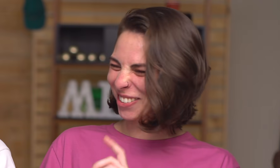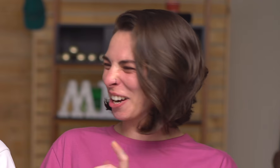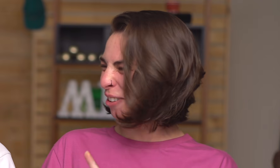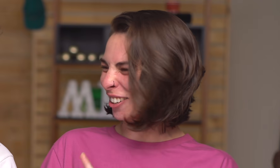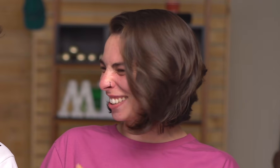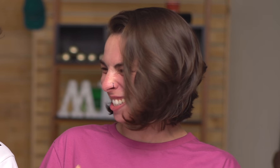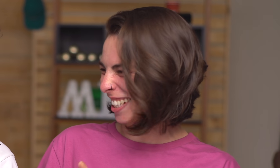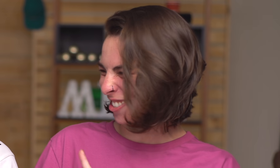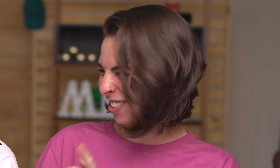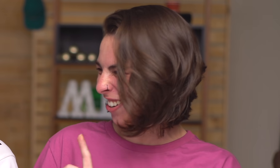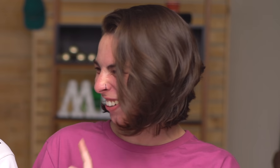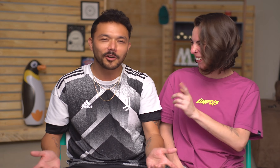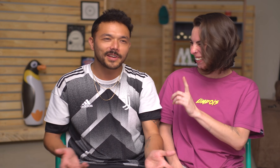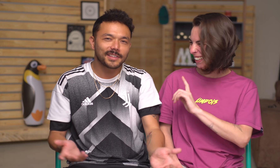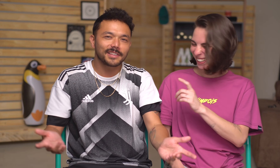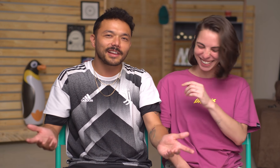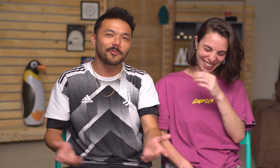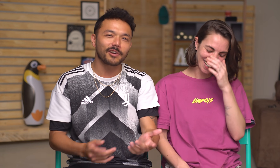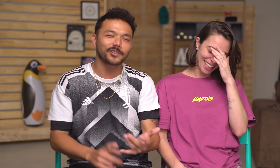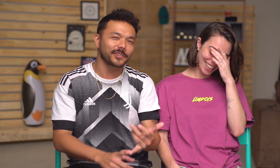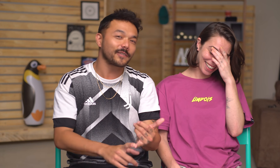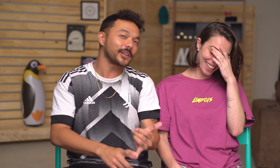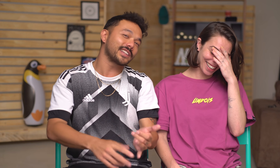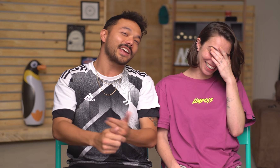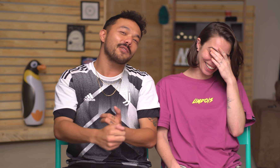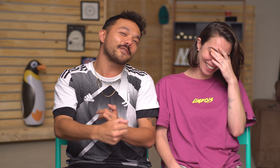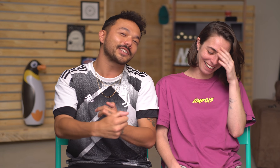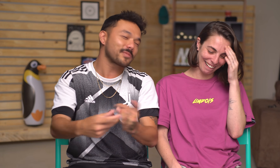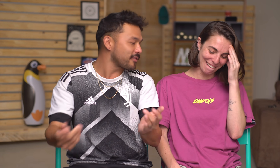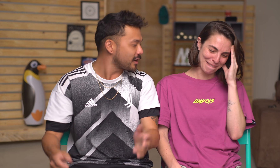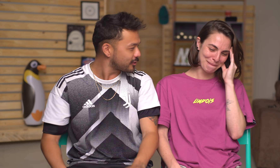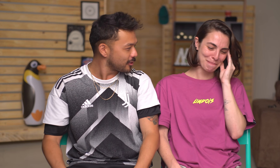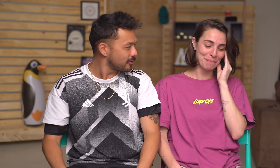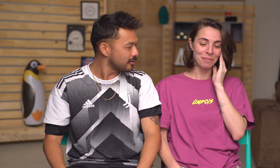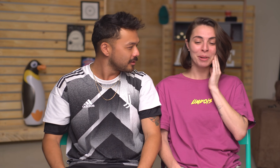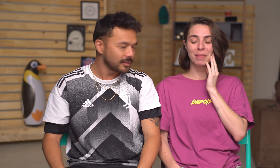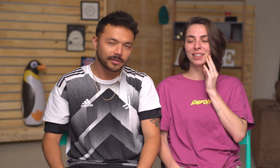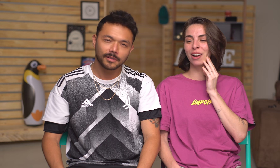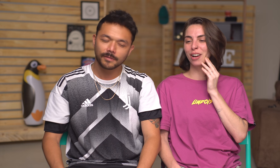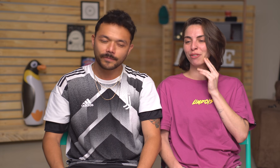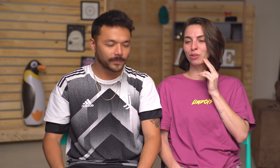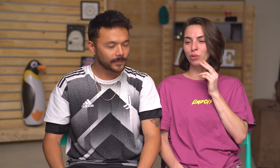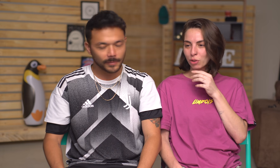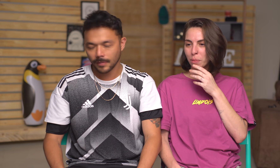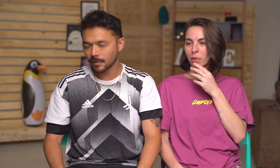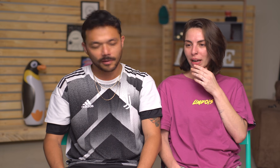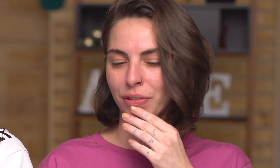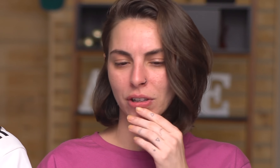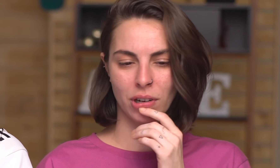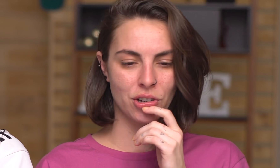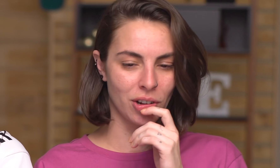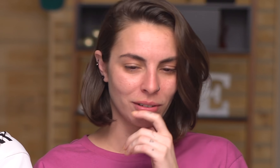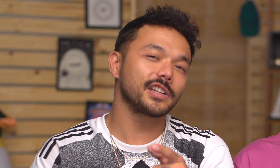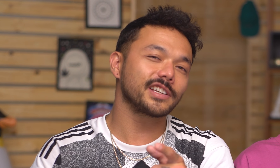aí ele arrumou um cachorro? Ele nunca falou desse cachorro. Como assim? Ele arrumou um cachorro pra tirar uma foto? Nem era uma foto que precisava de um cachorro. Mano, e agora a foto do grupo é